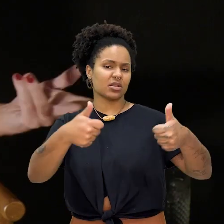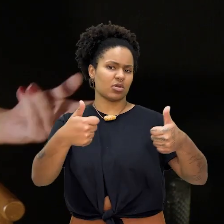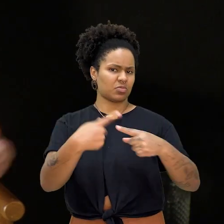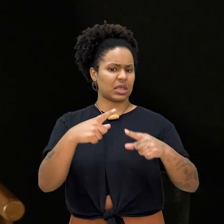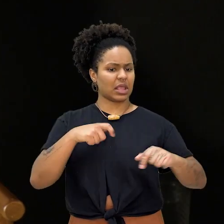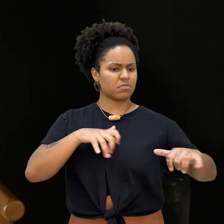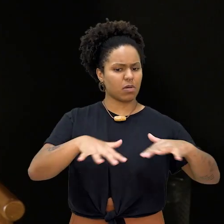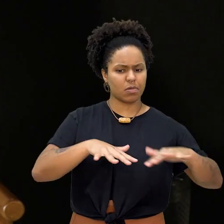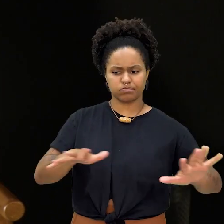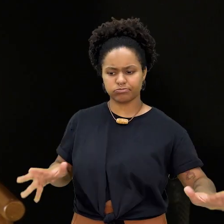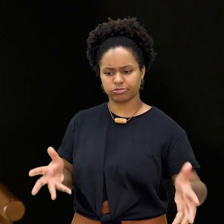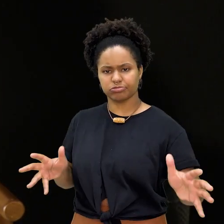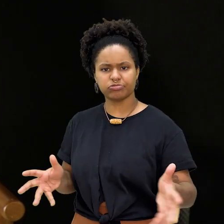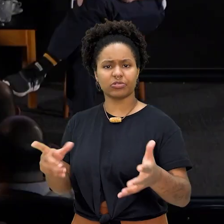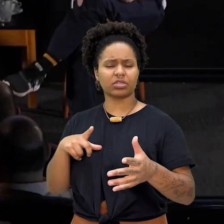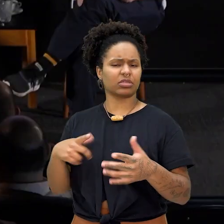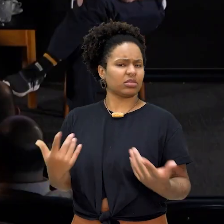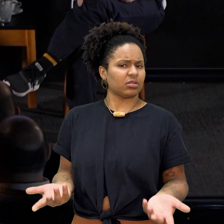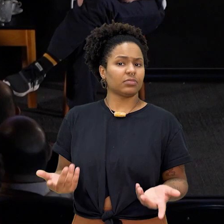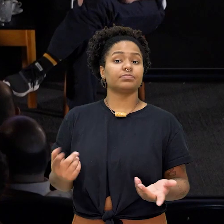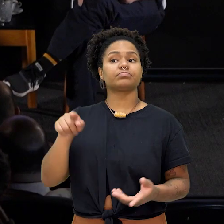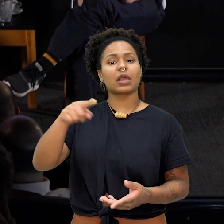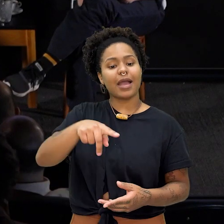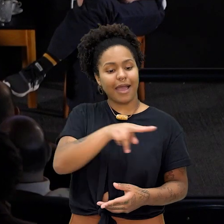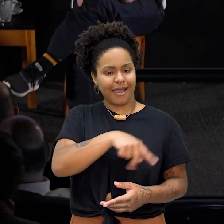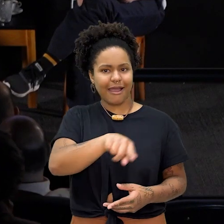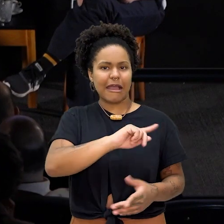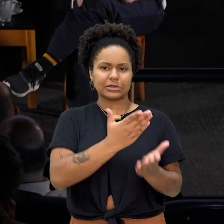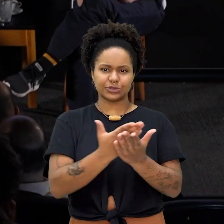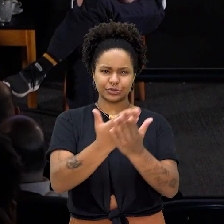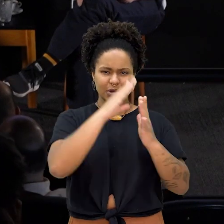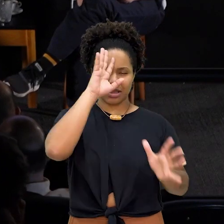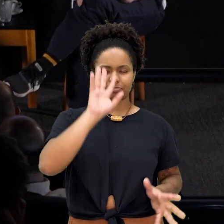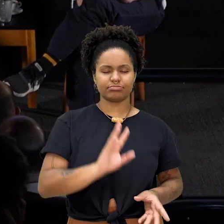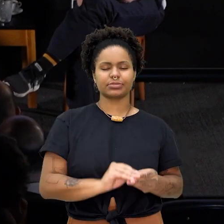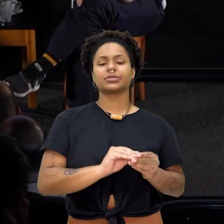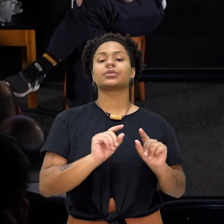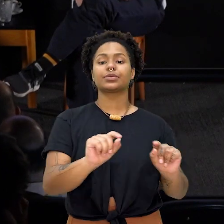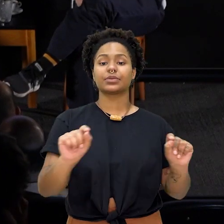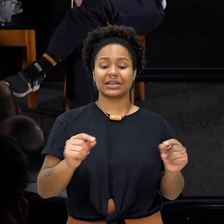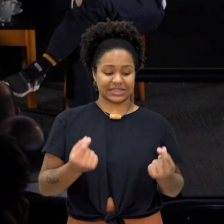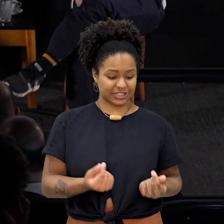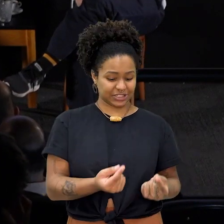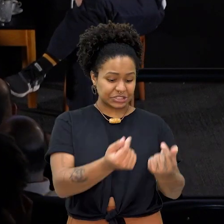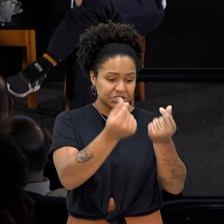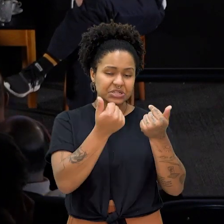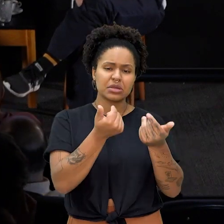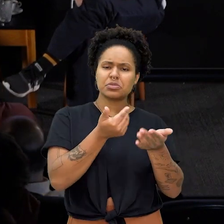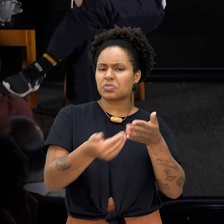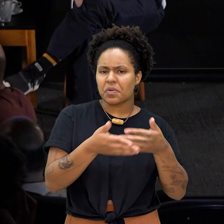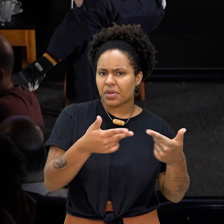se existe uma mobilização? E aí o que eles chegaram à conclusão é que o dinheiro ou